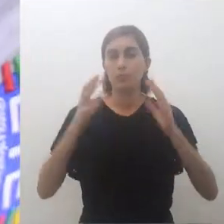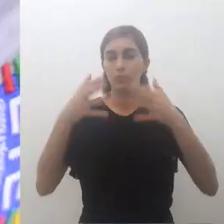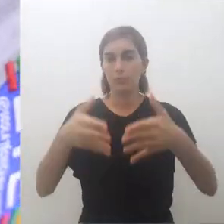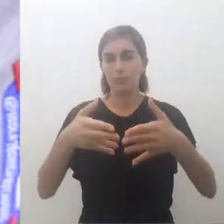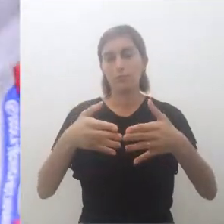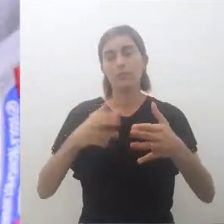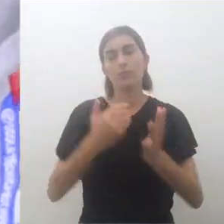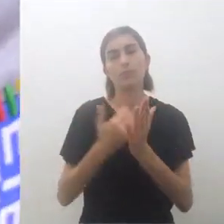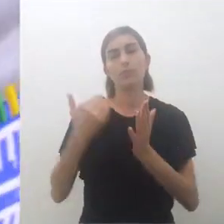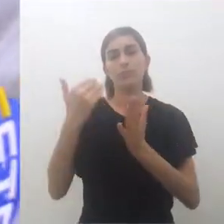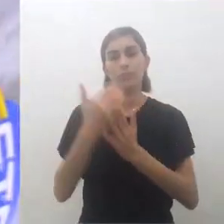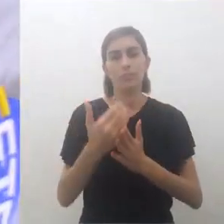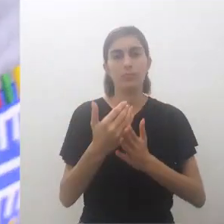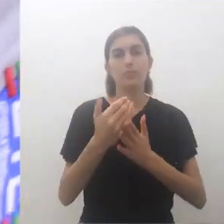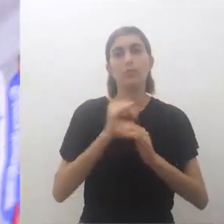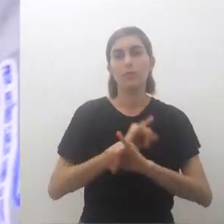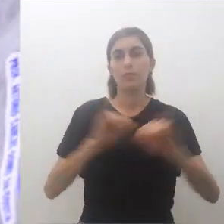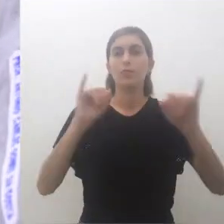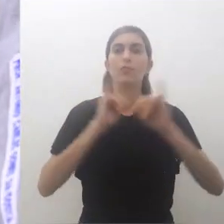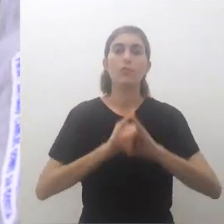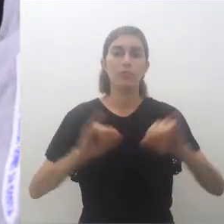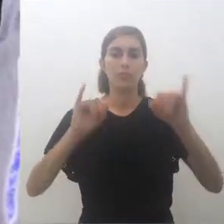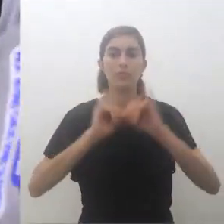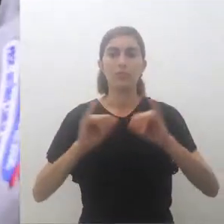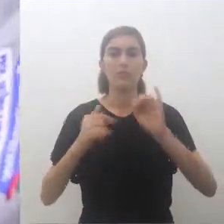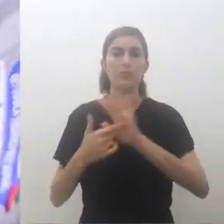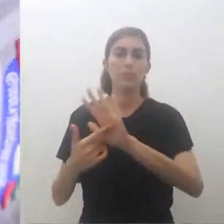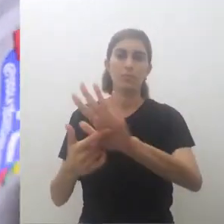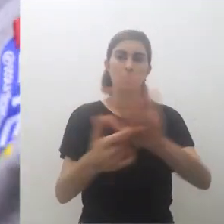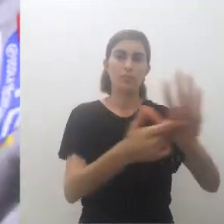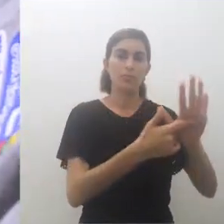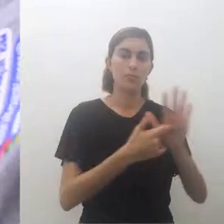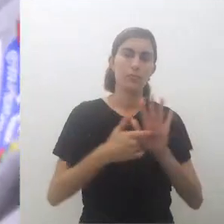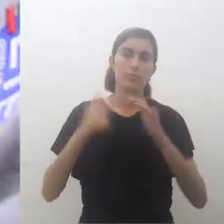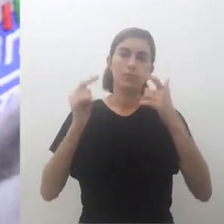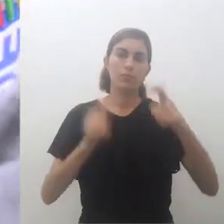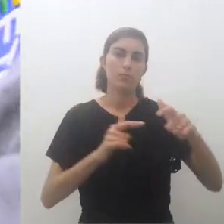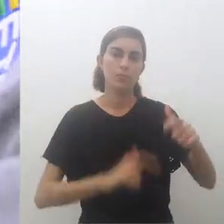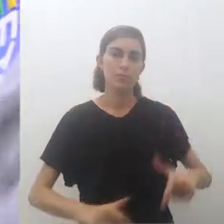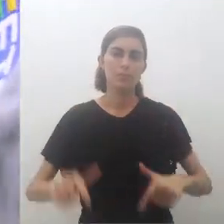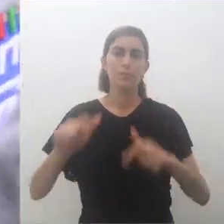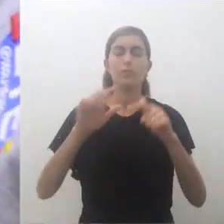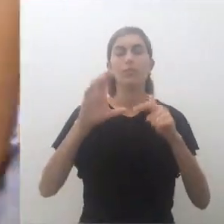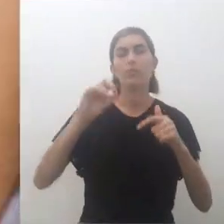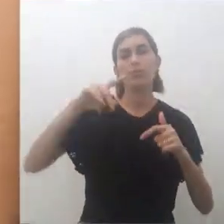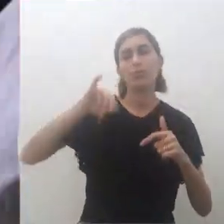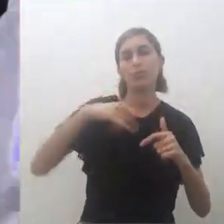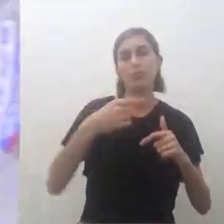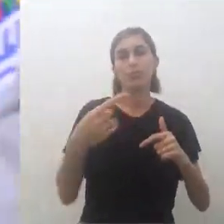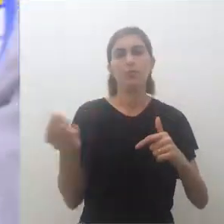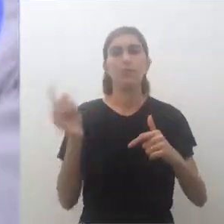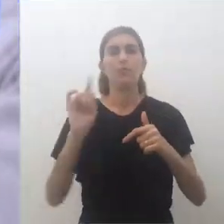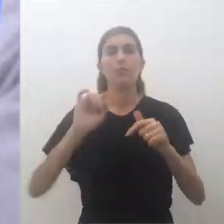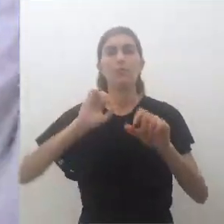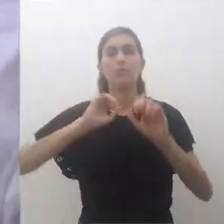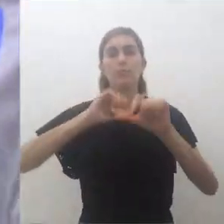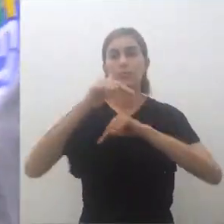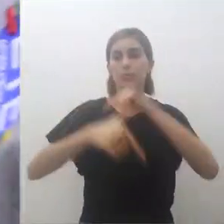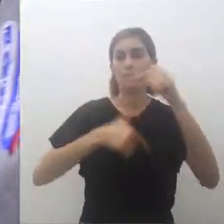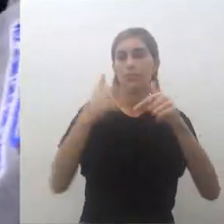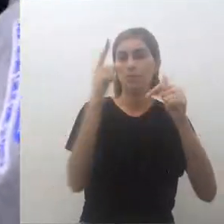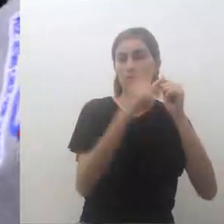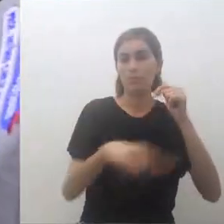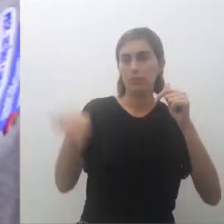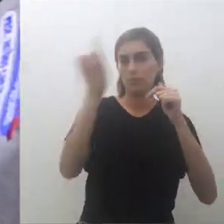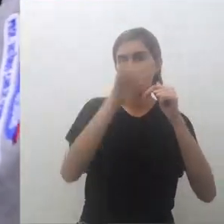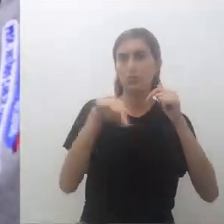mais a informação apresentada daquele ambiente ou daquela composição em si. Trabalhar os círculos,